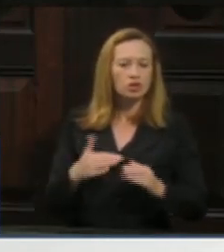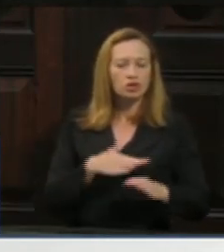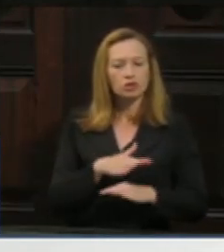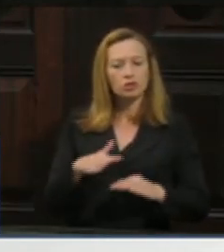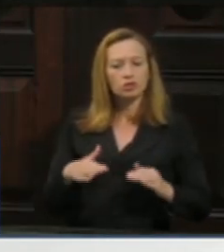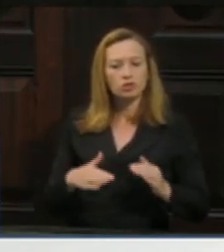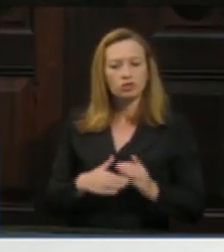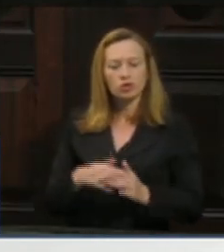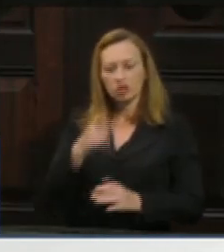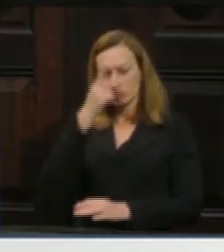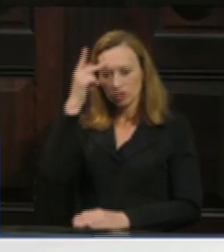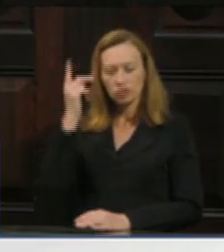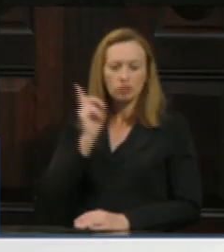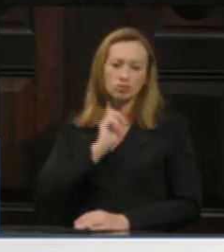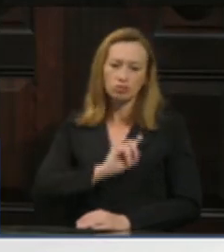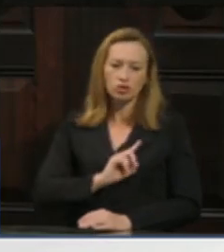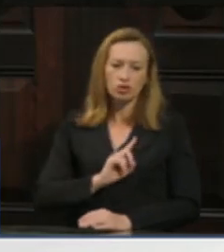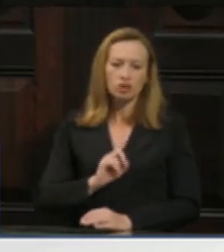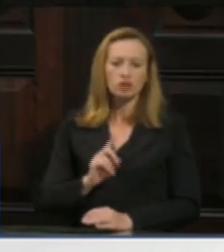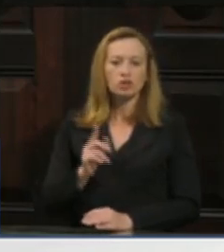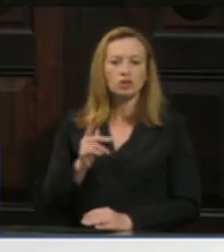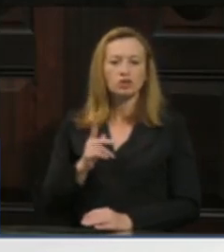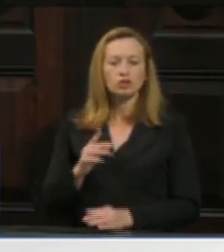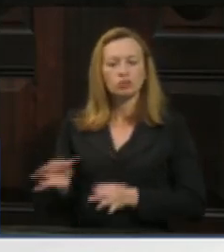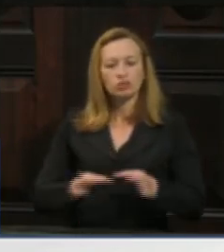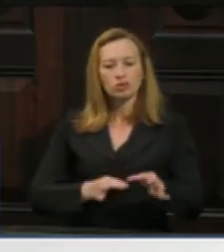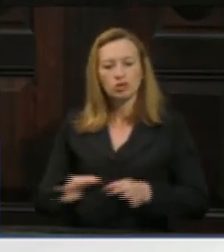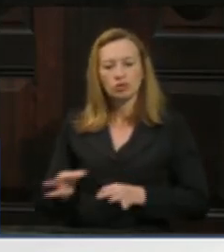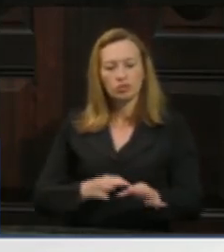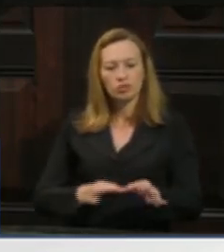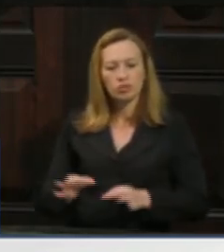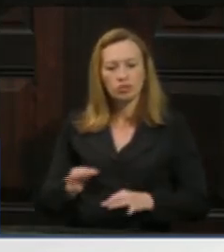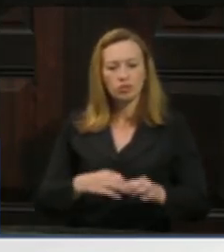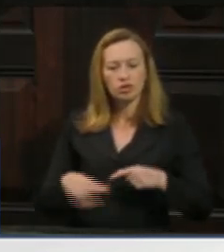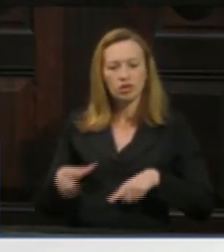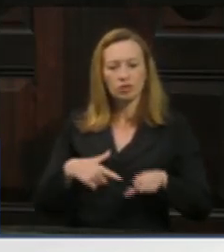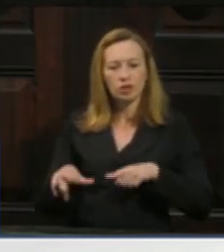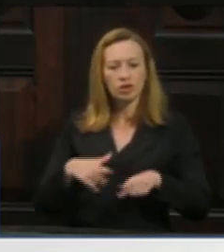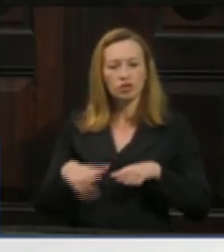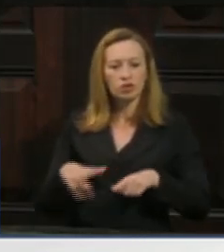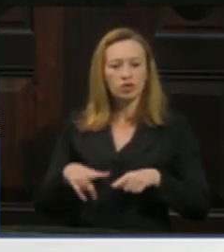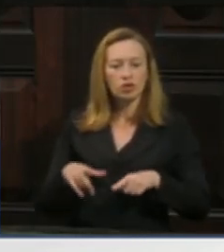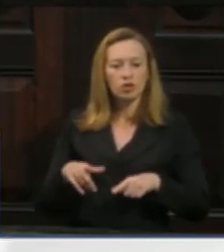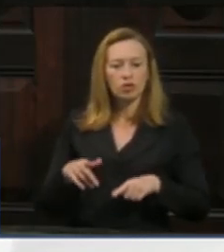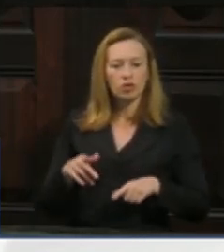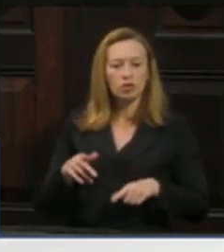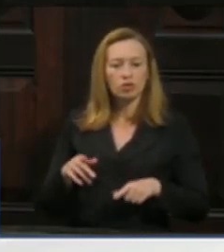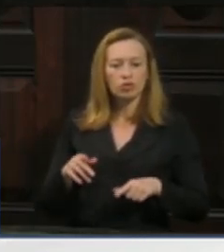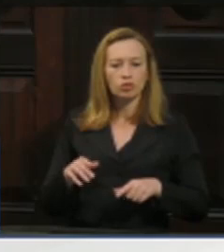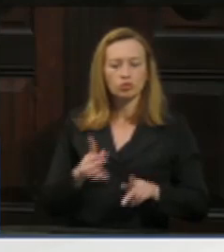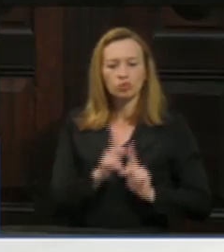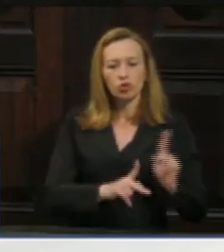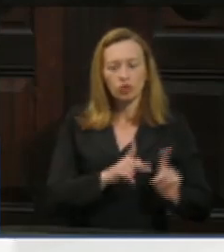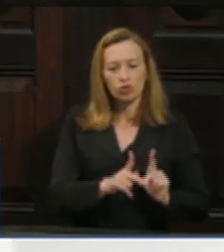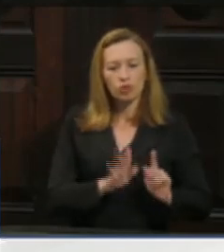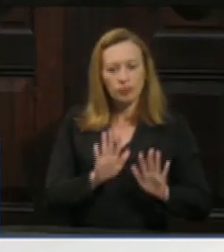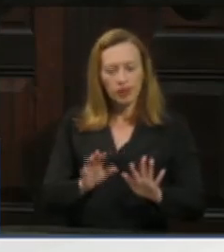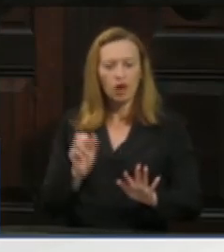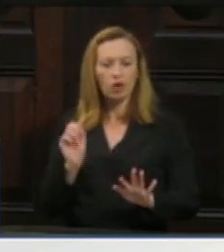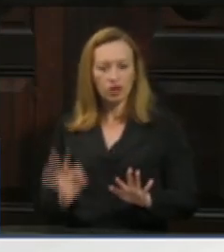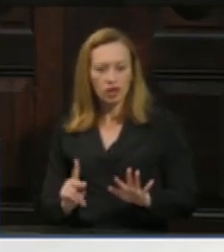ele remete à Comissão de Normas Internas e Proposições